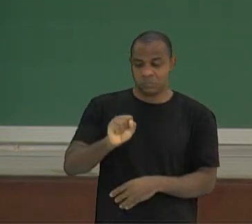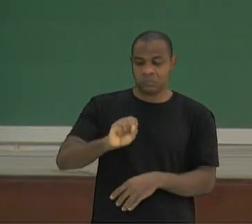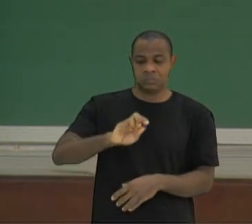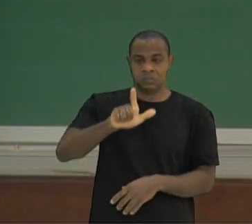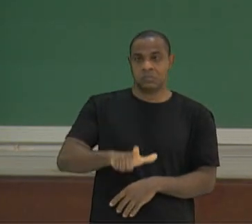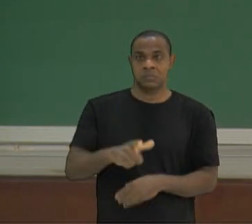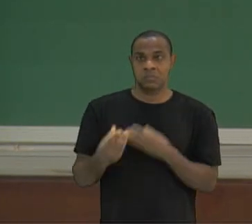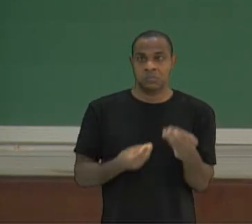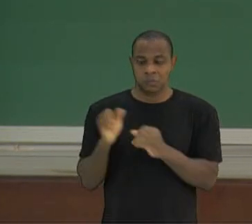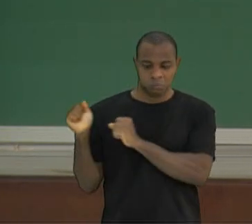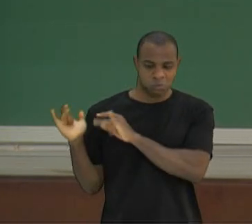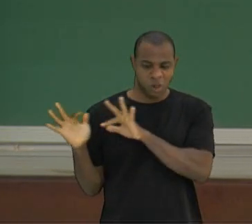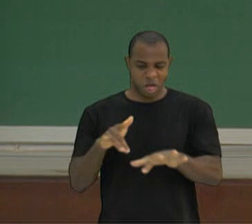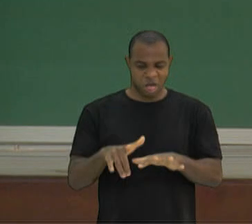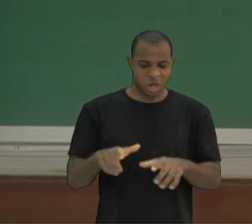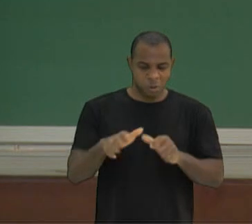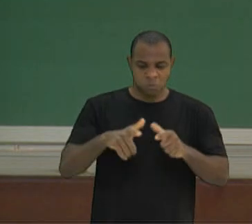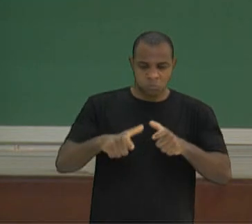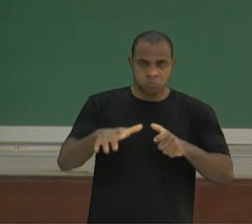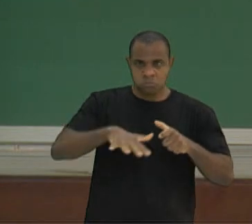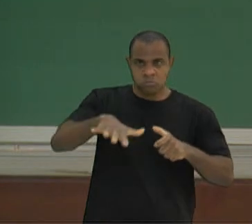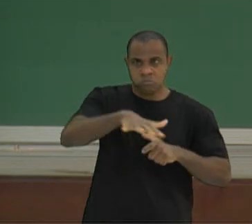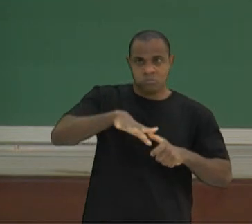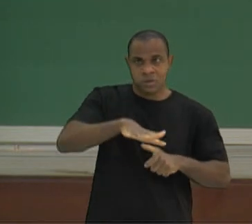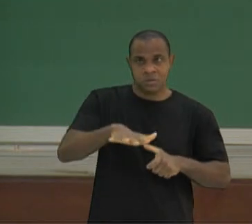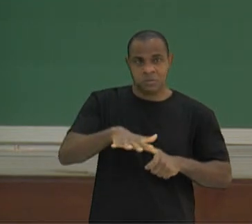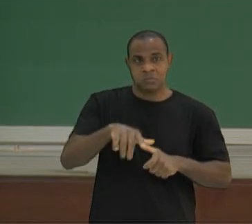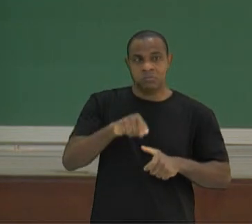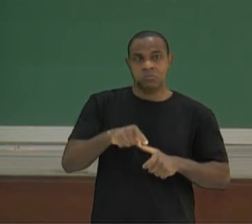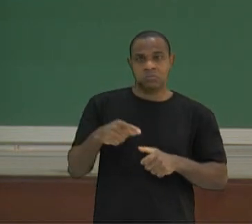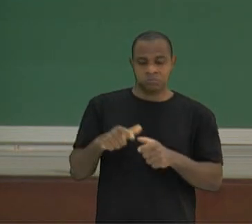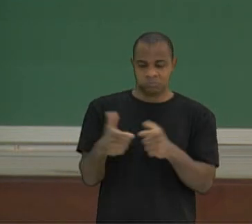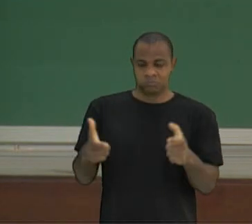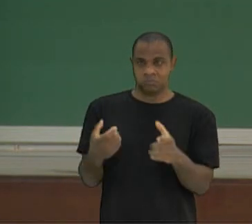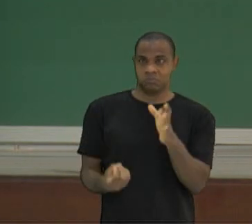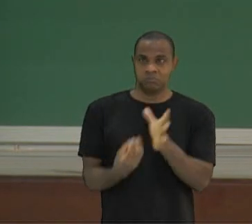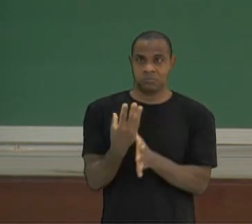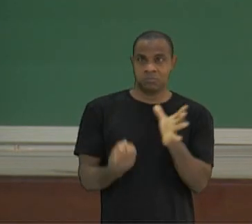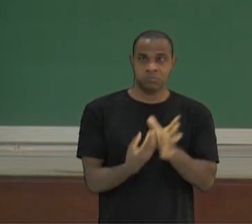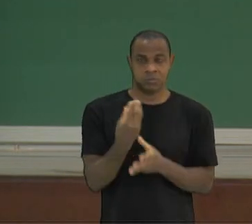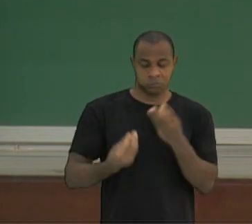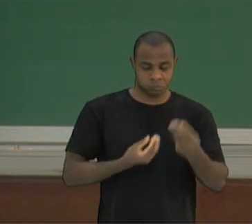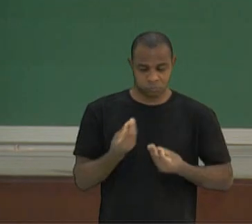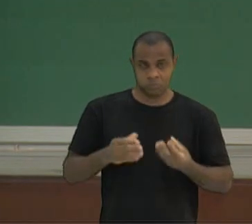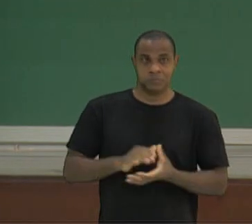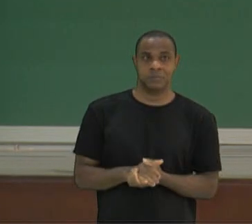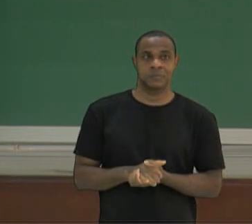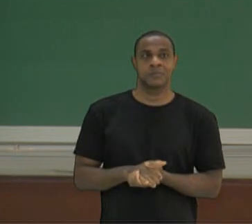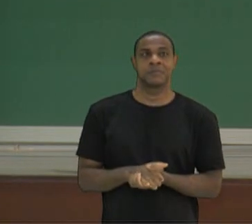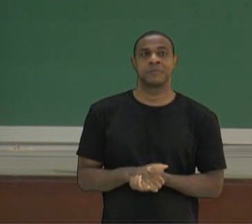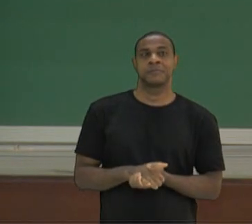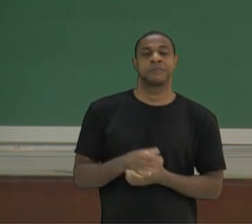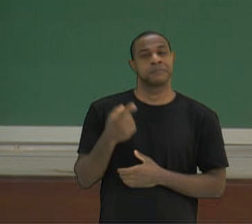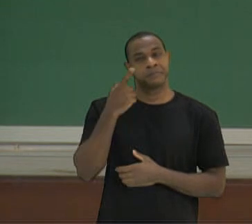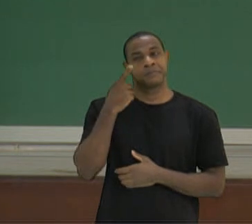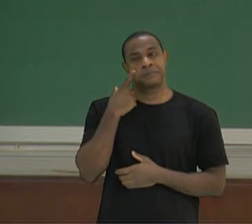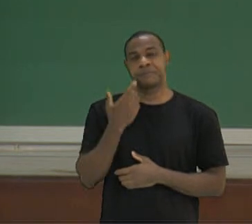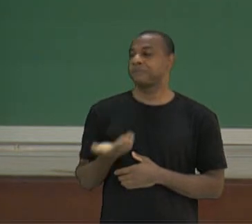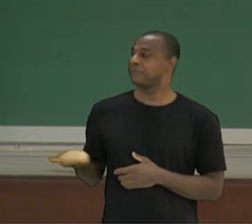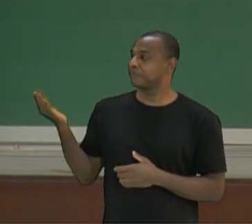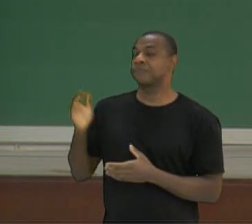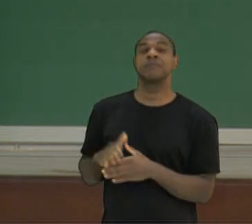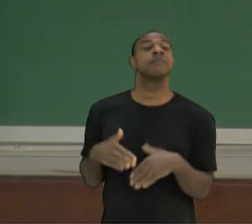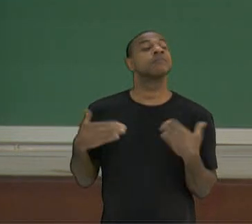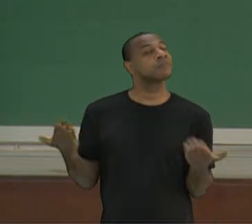foi ocupada e como os espaços urbanos nesta região foram surgindo, certo? Então, pensando ali. E